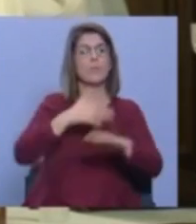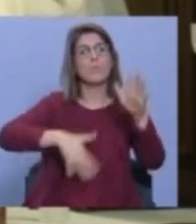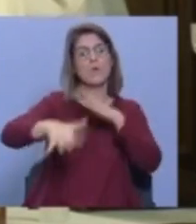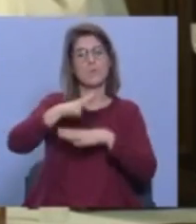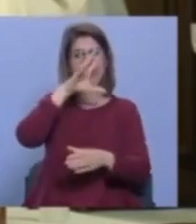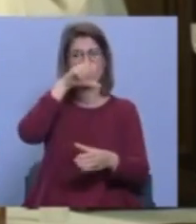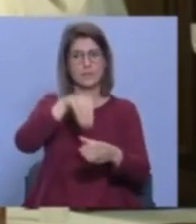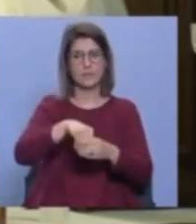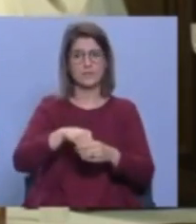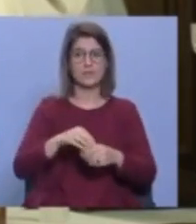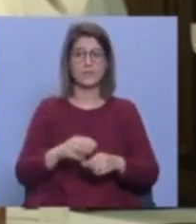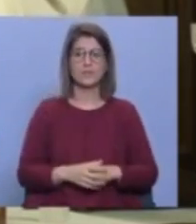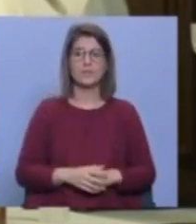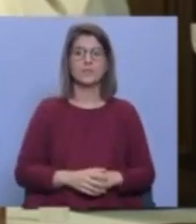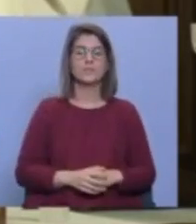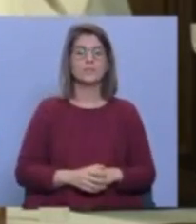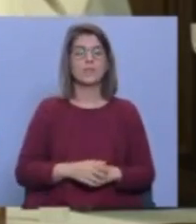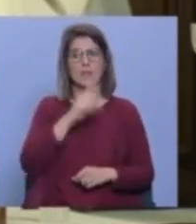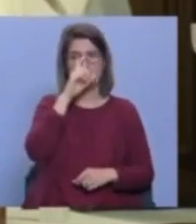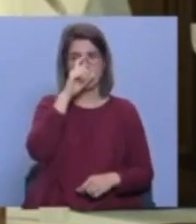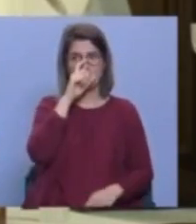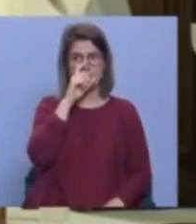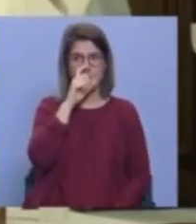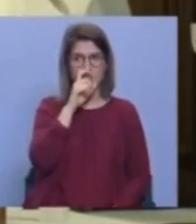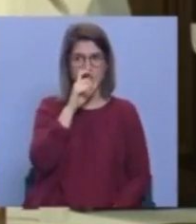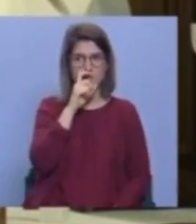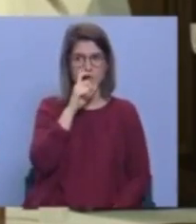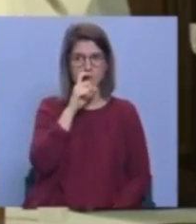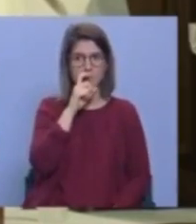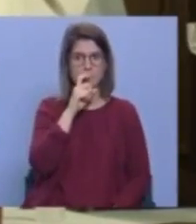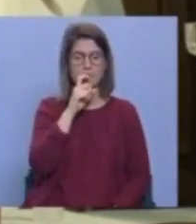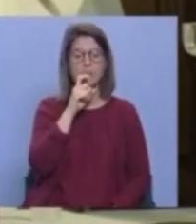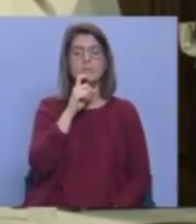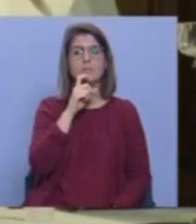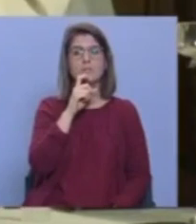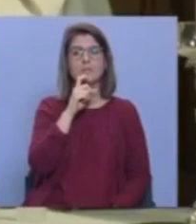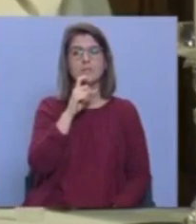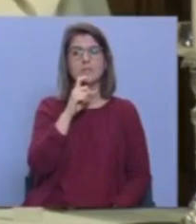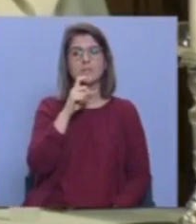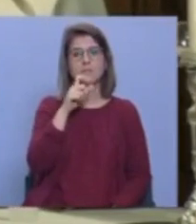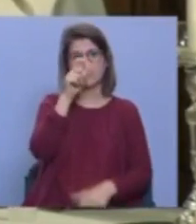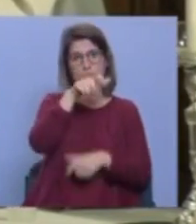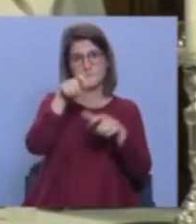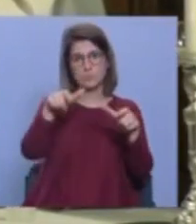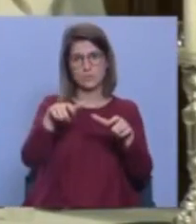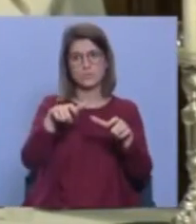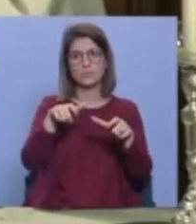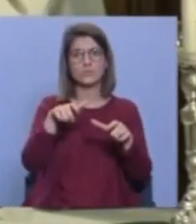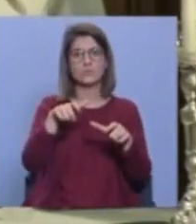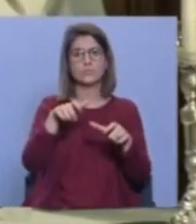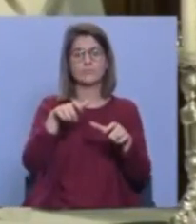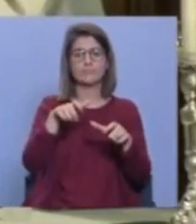povo. Lembrai-vos dos vossos servos,